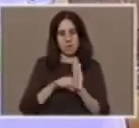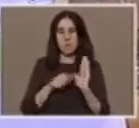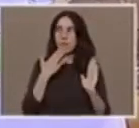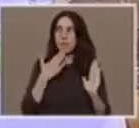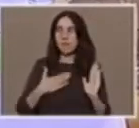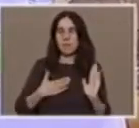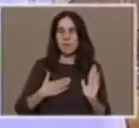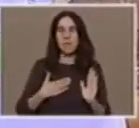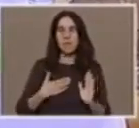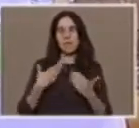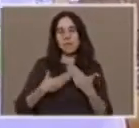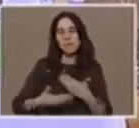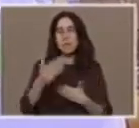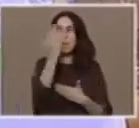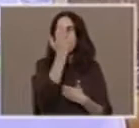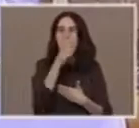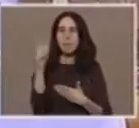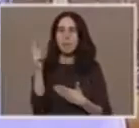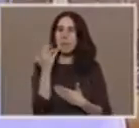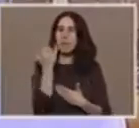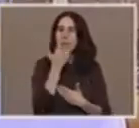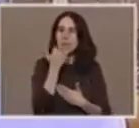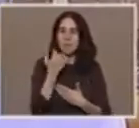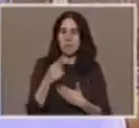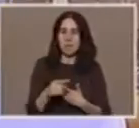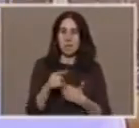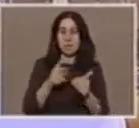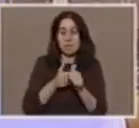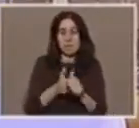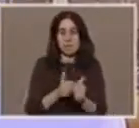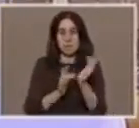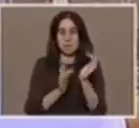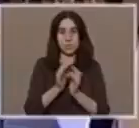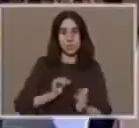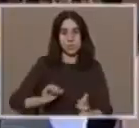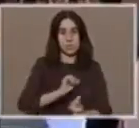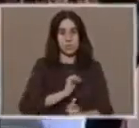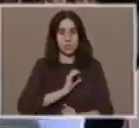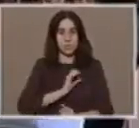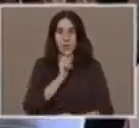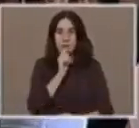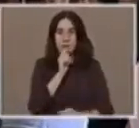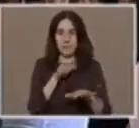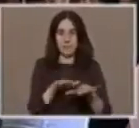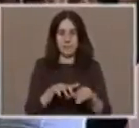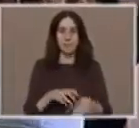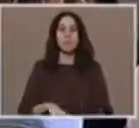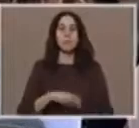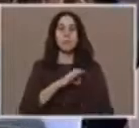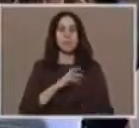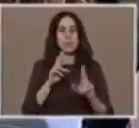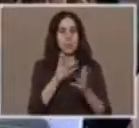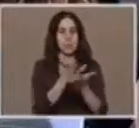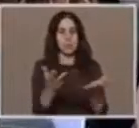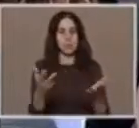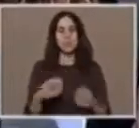conduzam às alegrias eternas. Por Cristo nosso Senhor. O Senhor esteja convosco.